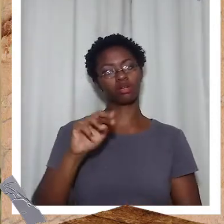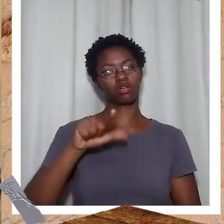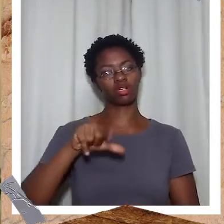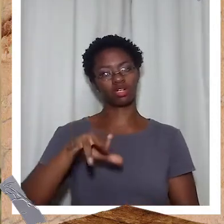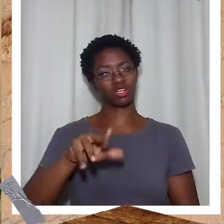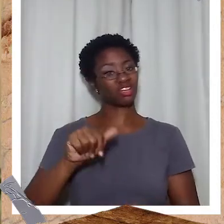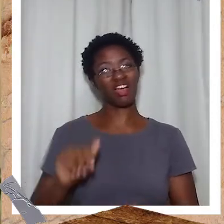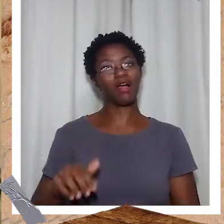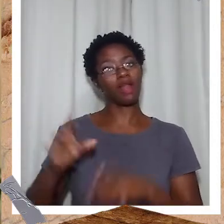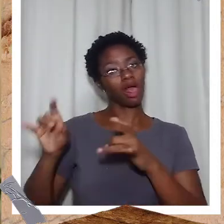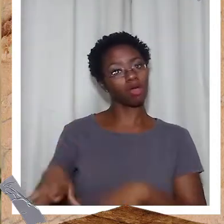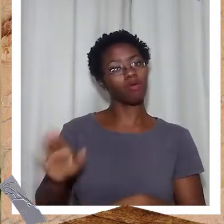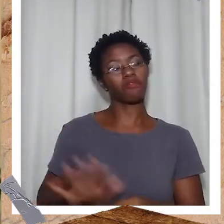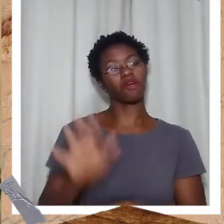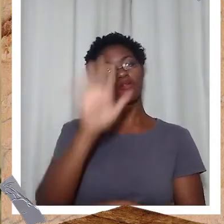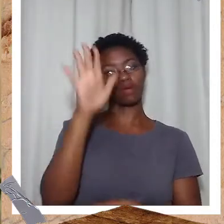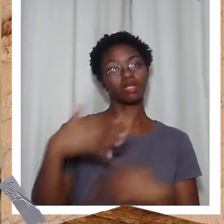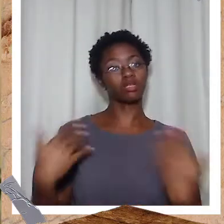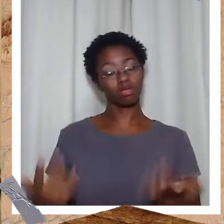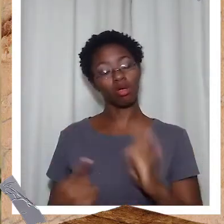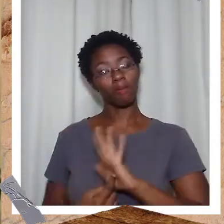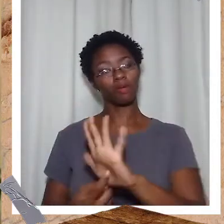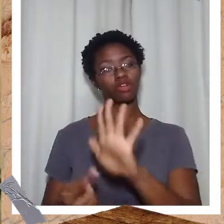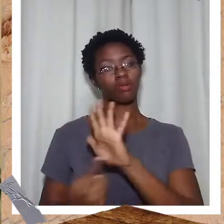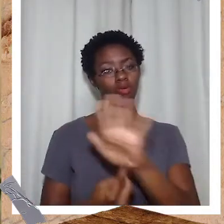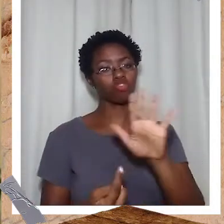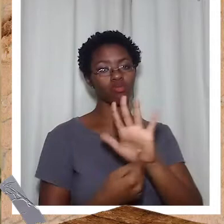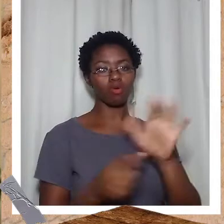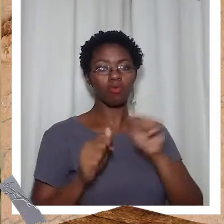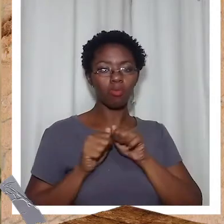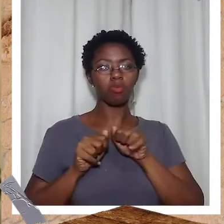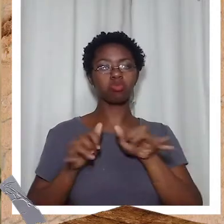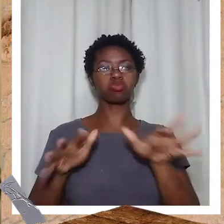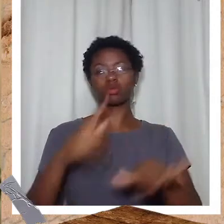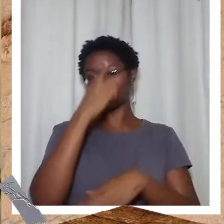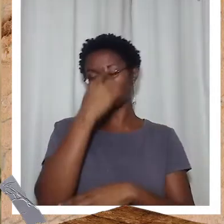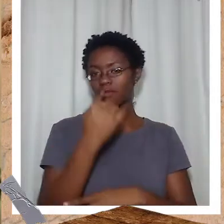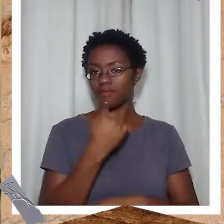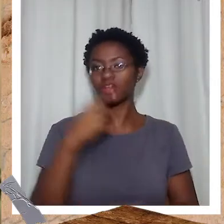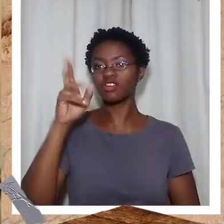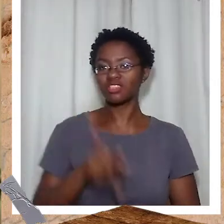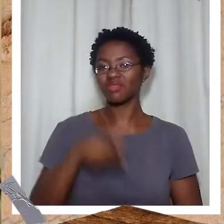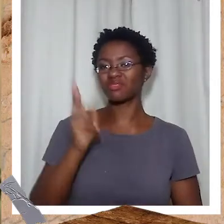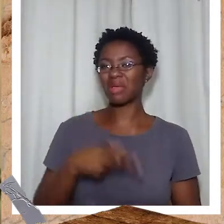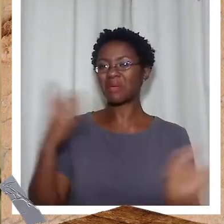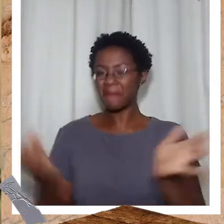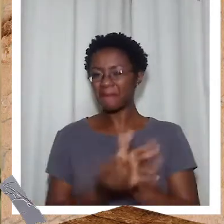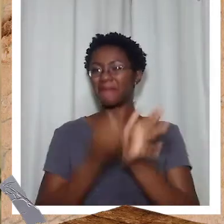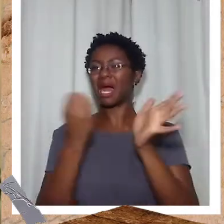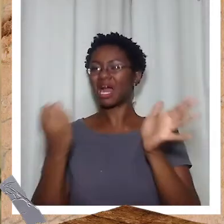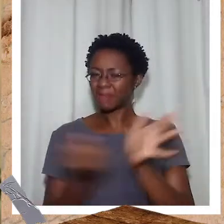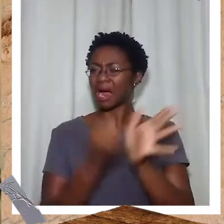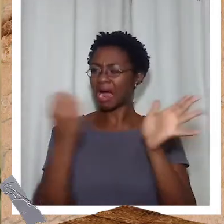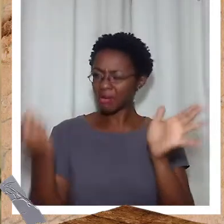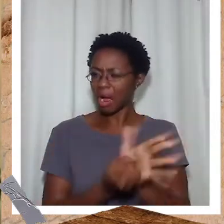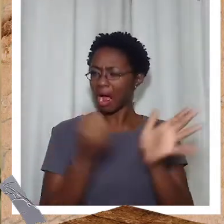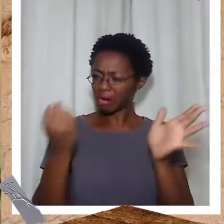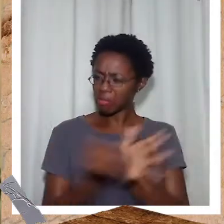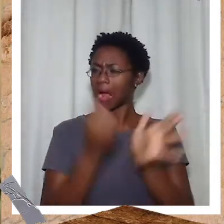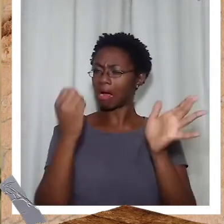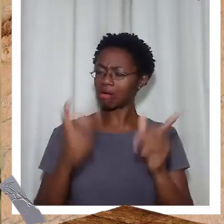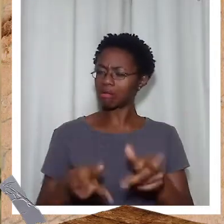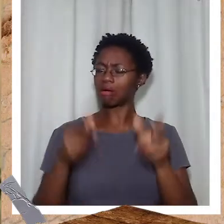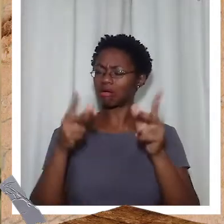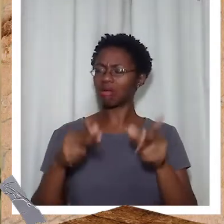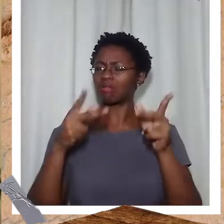encontrar uma reprodução muito grande de imagens dentro dessa mesma convenção estereotipada de Carolina. E